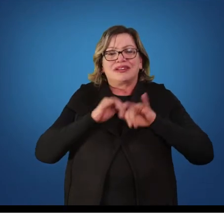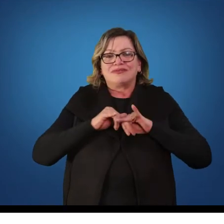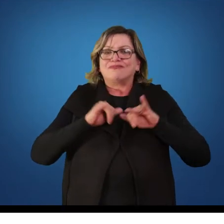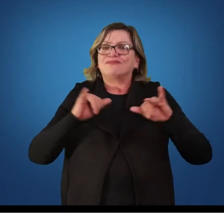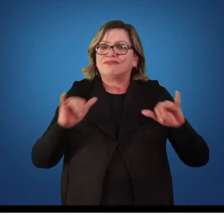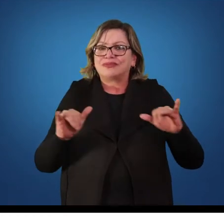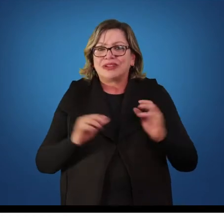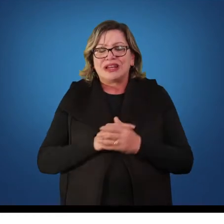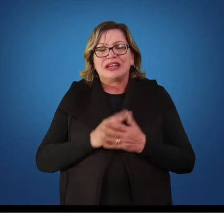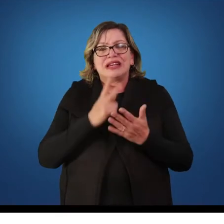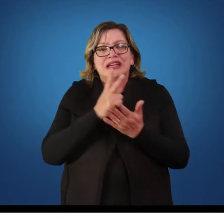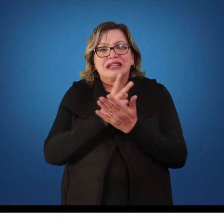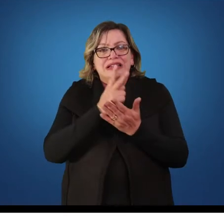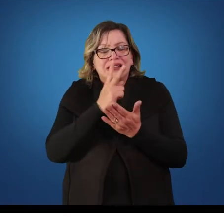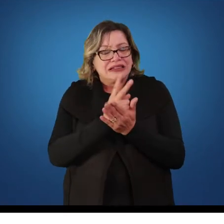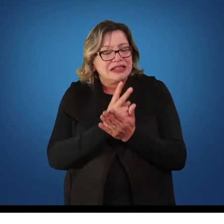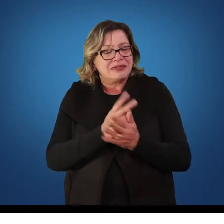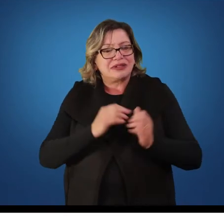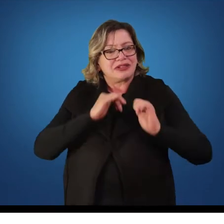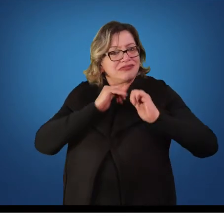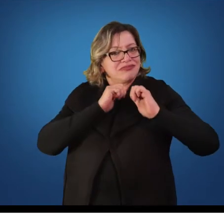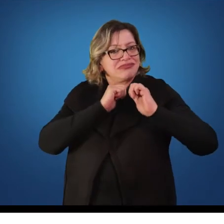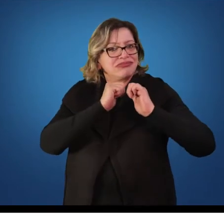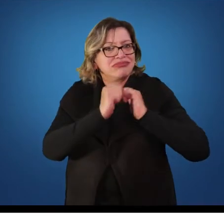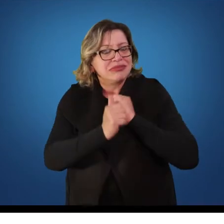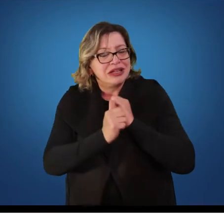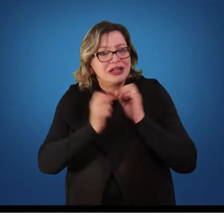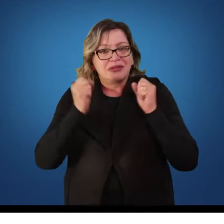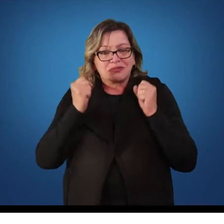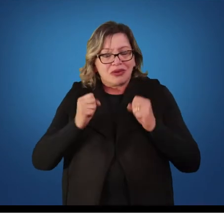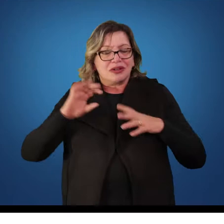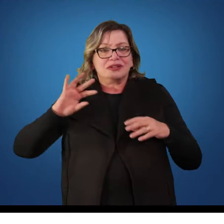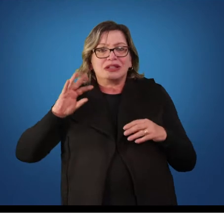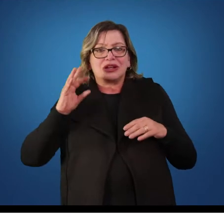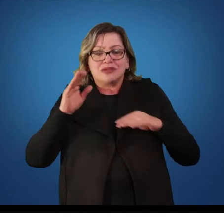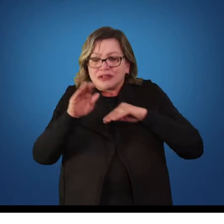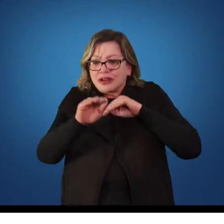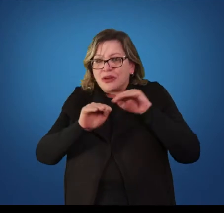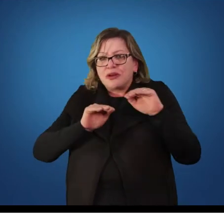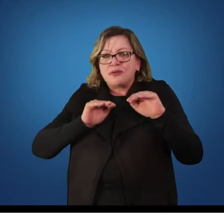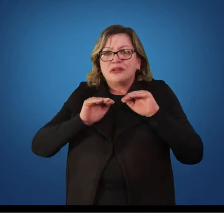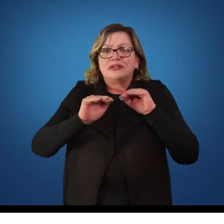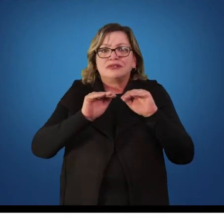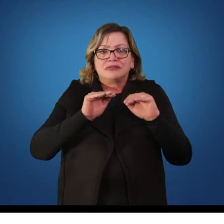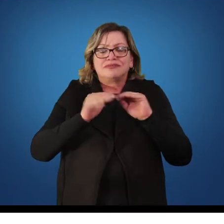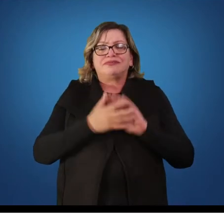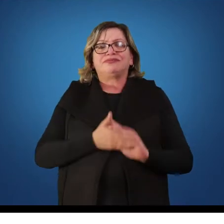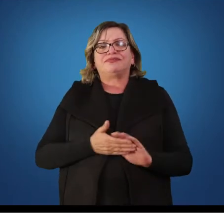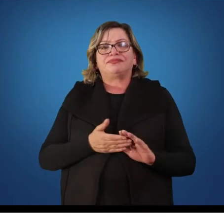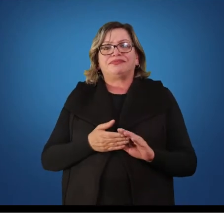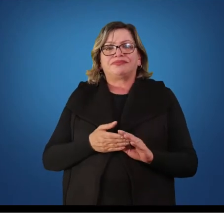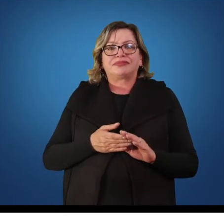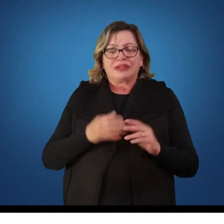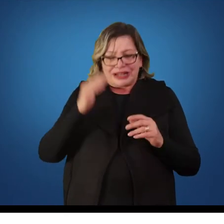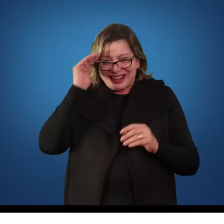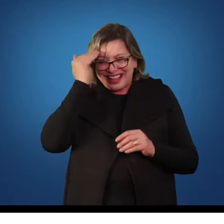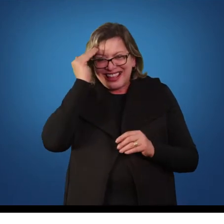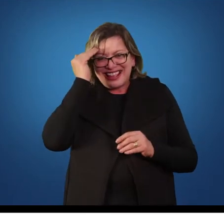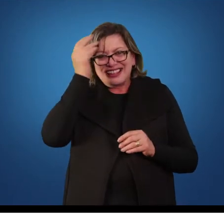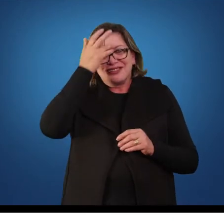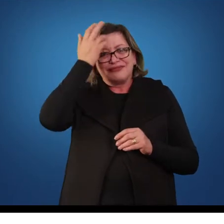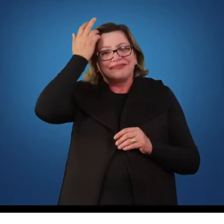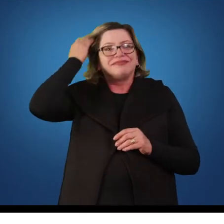portanto o jogo vai acontecer de acordo é a movimentação está ali certo entendido